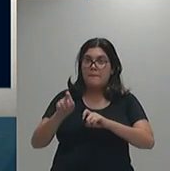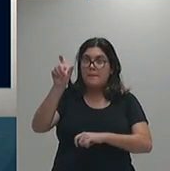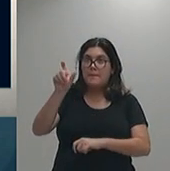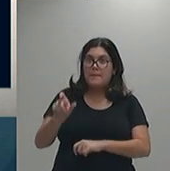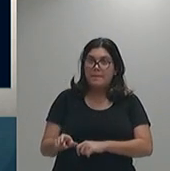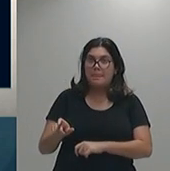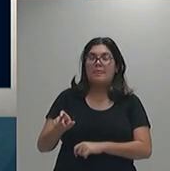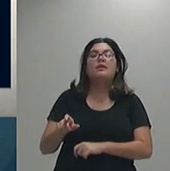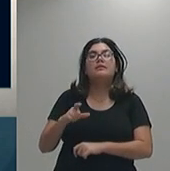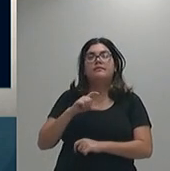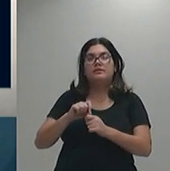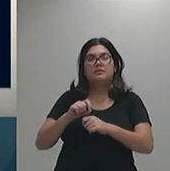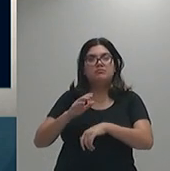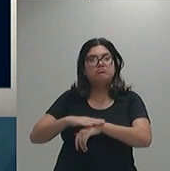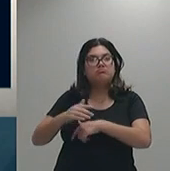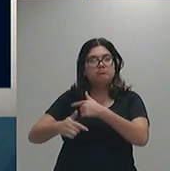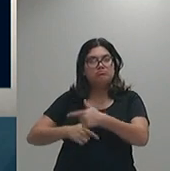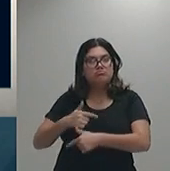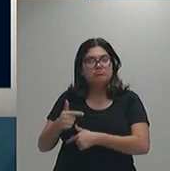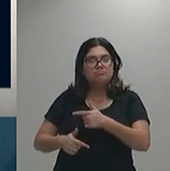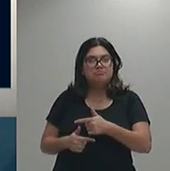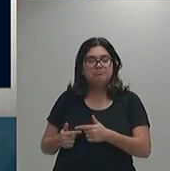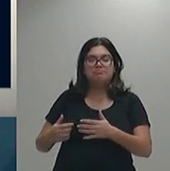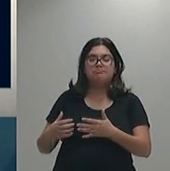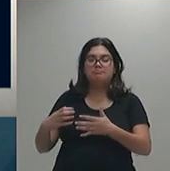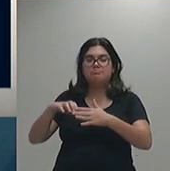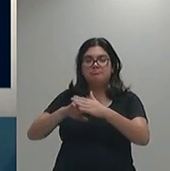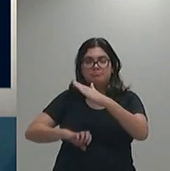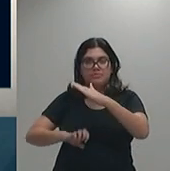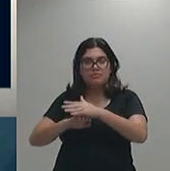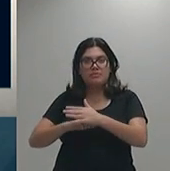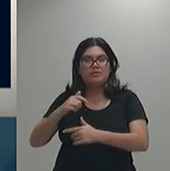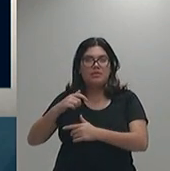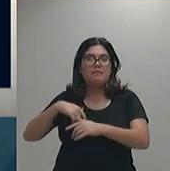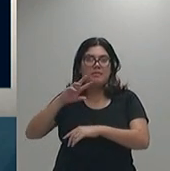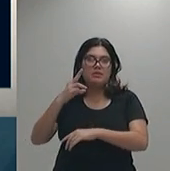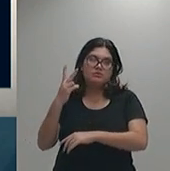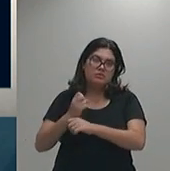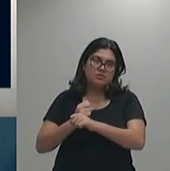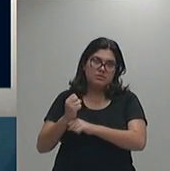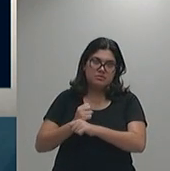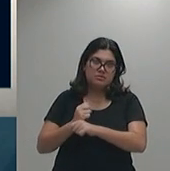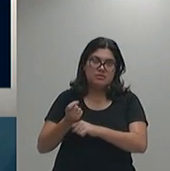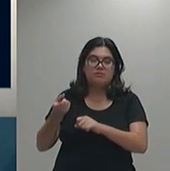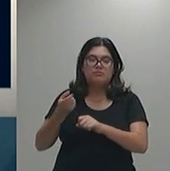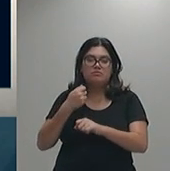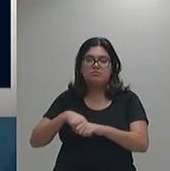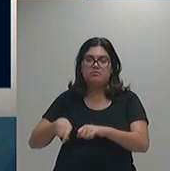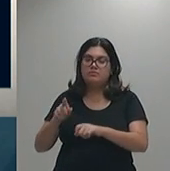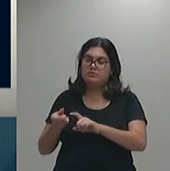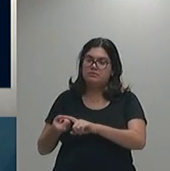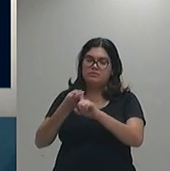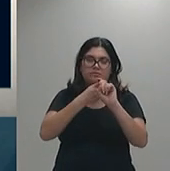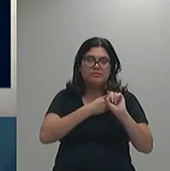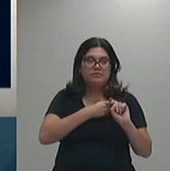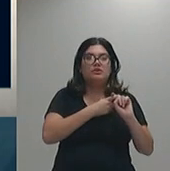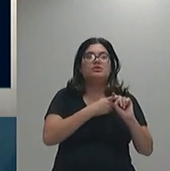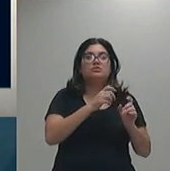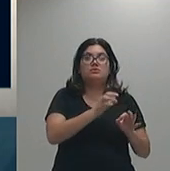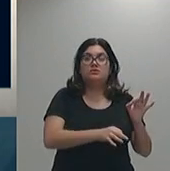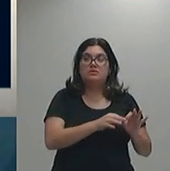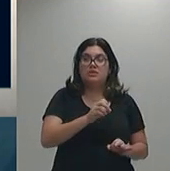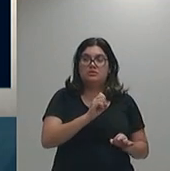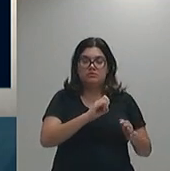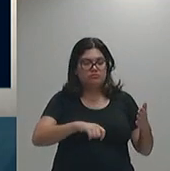Exerça sua atividade de forma Empresarial há mais de dois anos é facultado requerer a recuperação judicial desde que esteja inscrito na